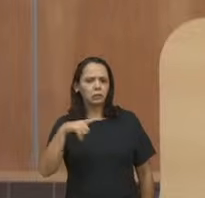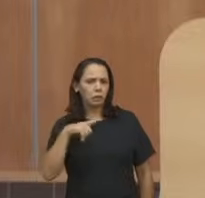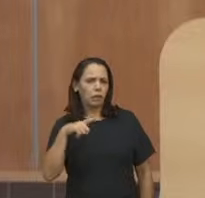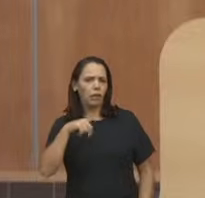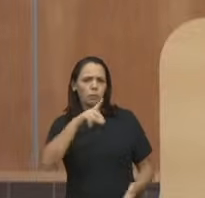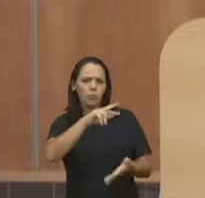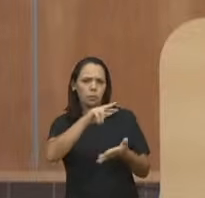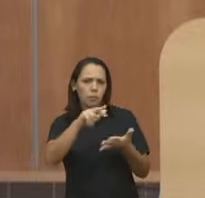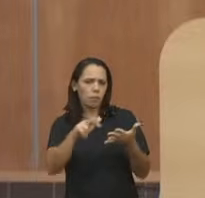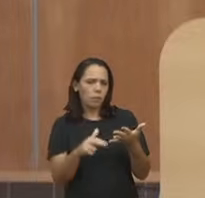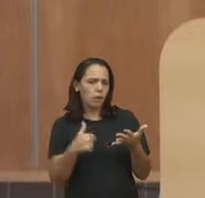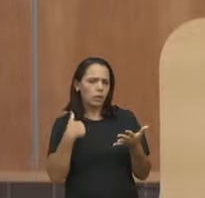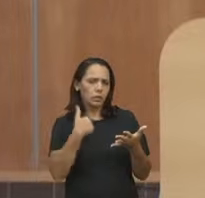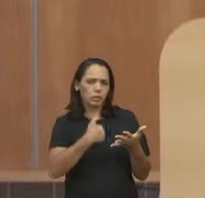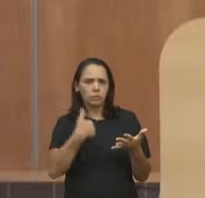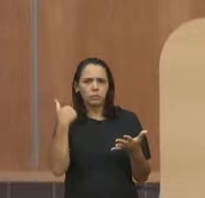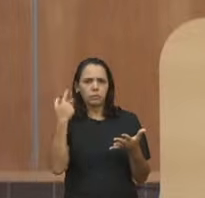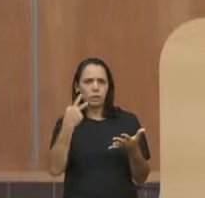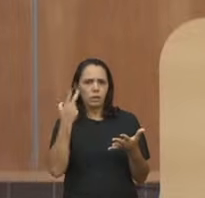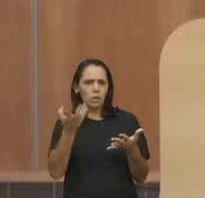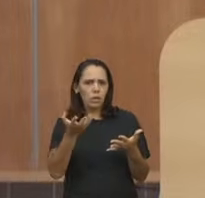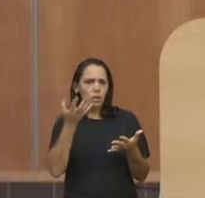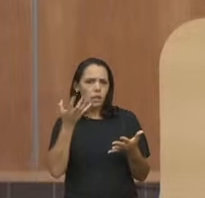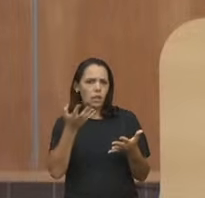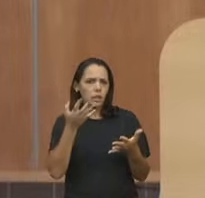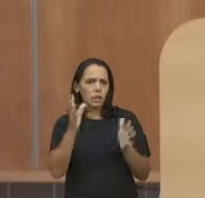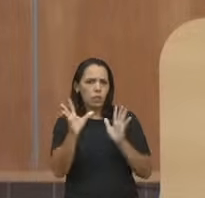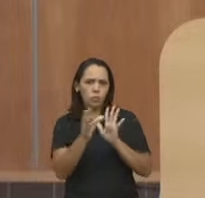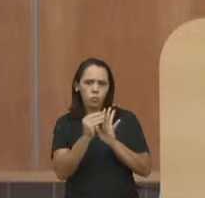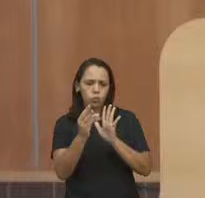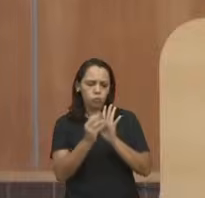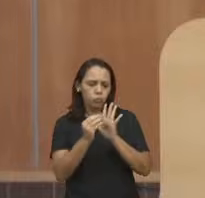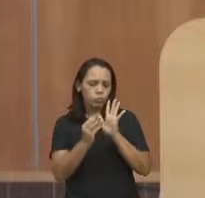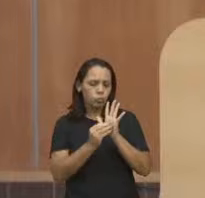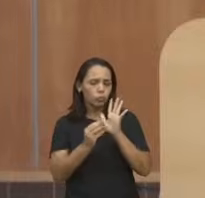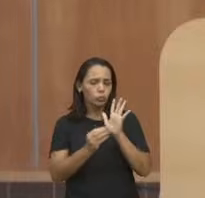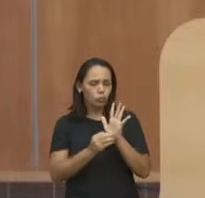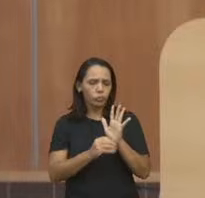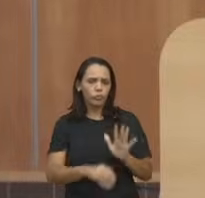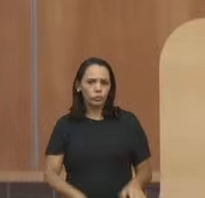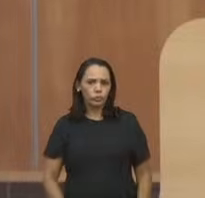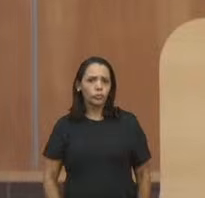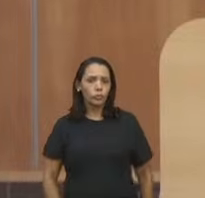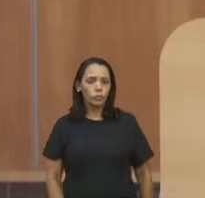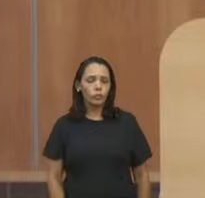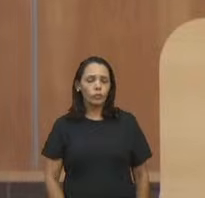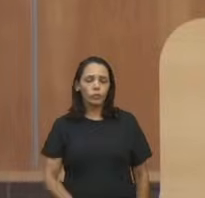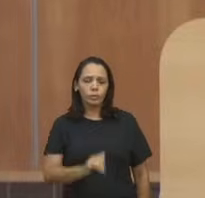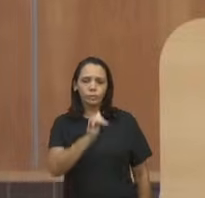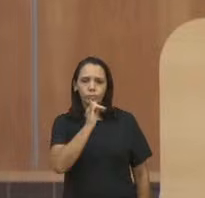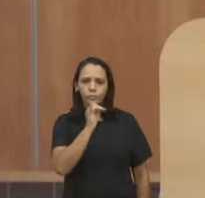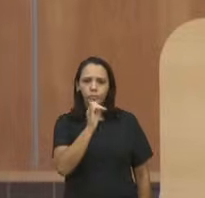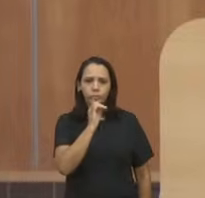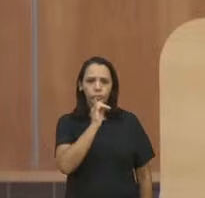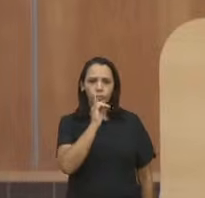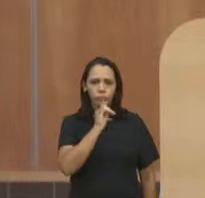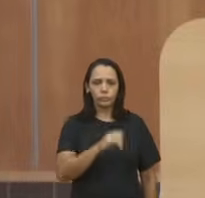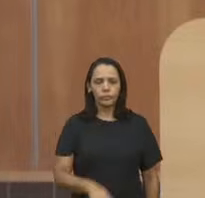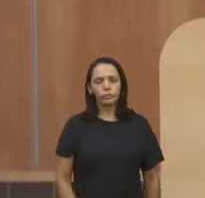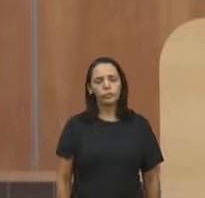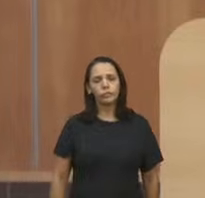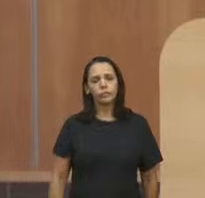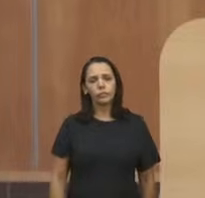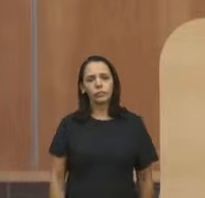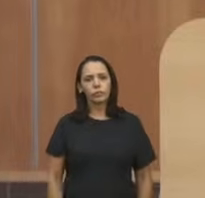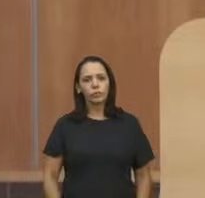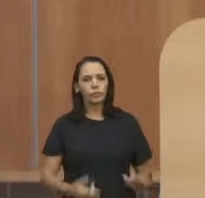de estar pontuando aqui, de estar colocando aqui, e aqui eu vou frisar algumas coisas, né, em relação